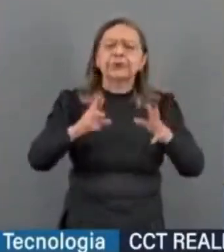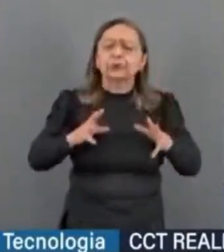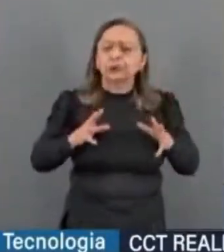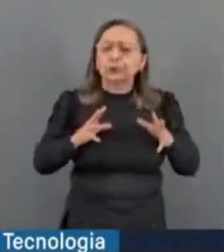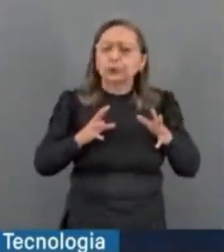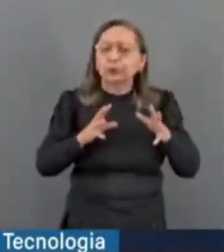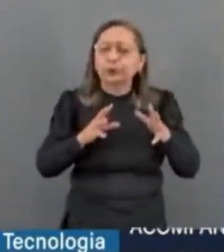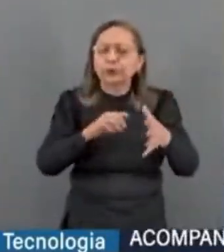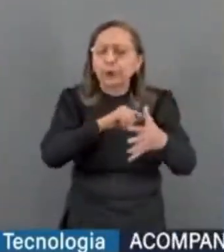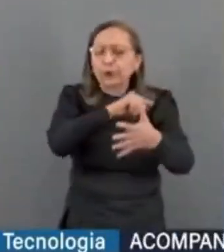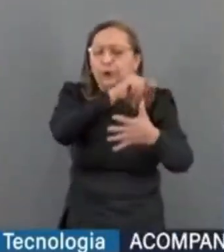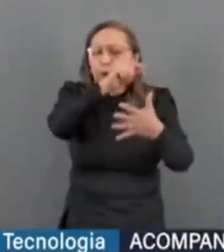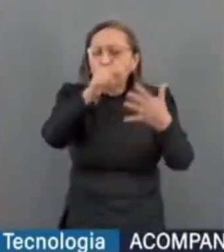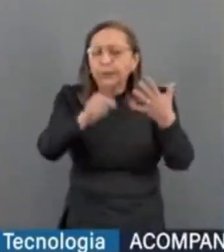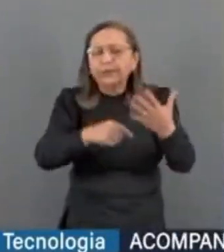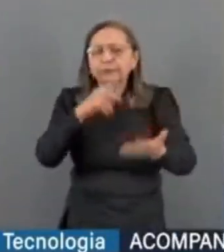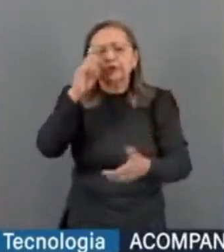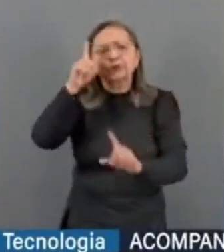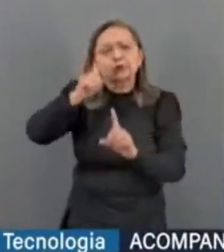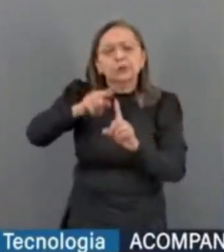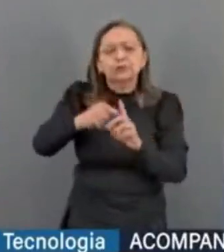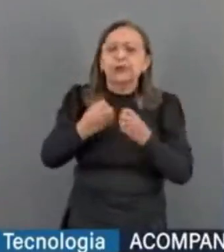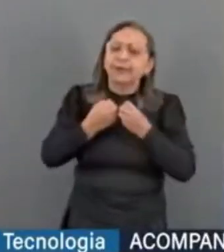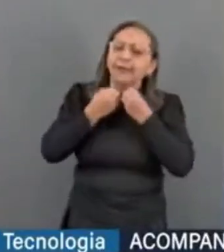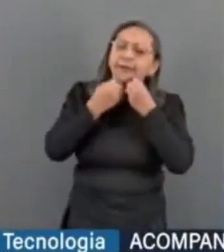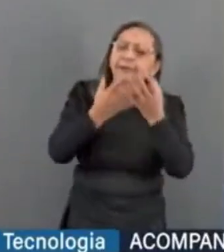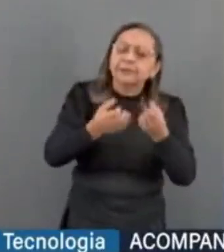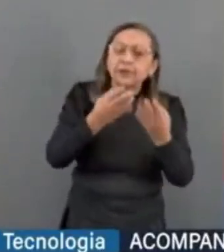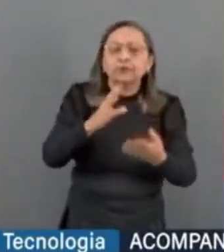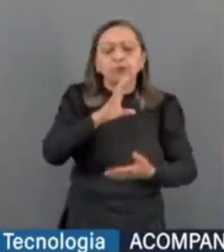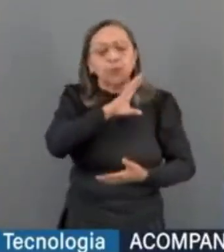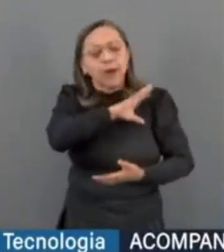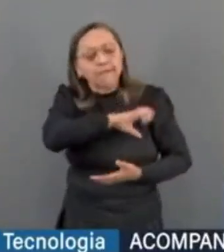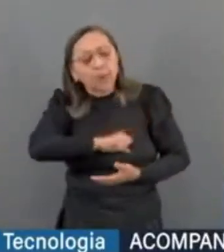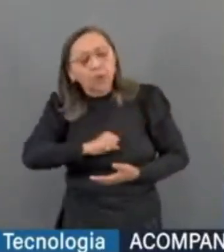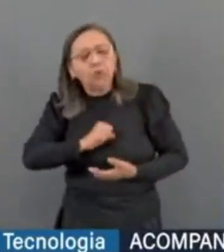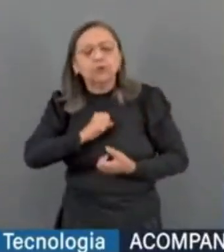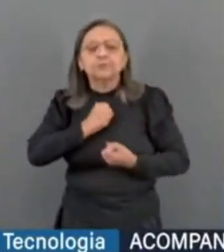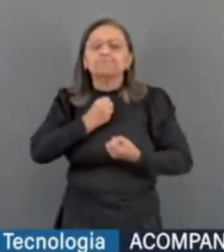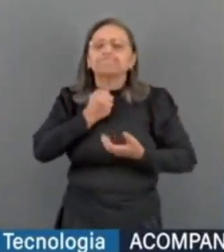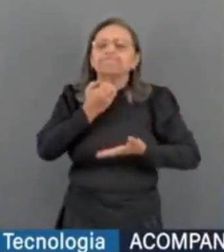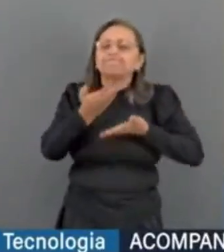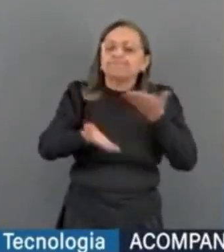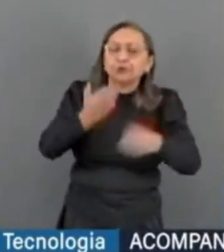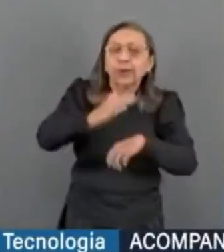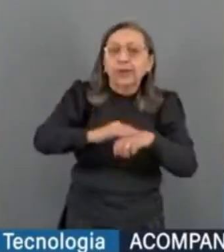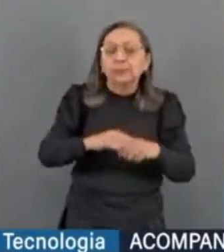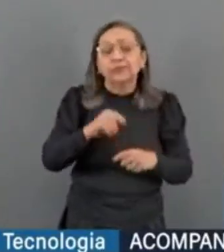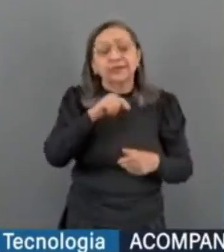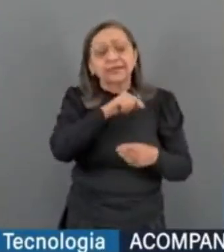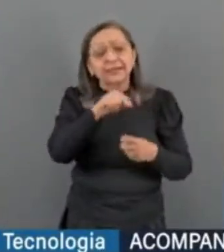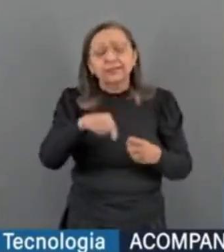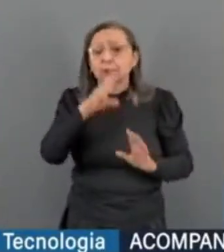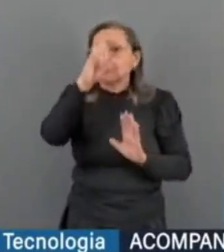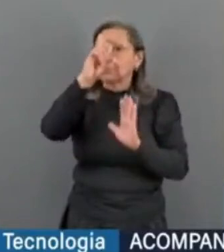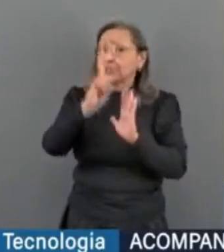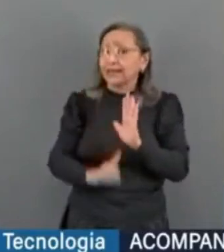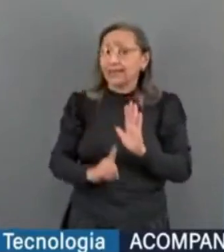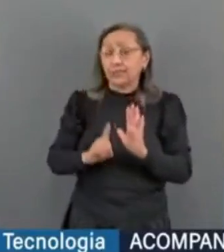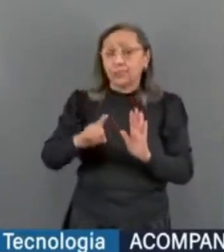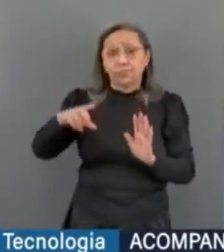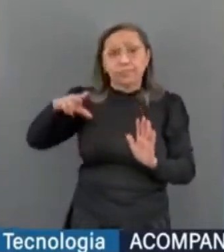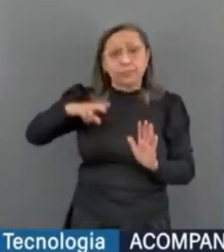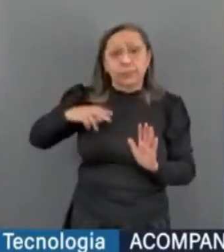todas as formas de expressão do afeto e amor. Acho que isso é um direito